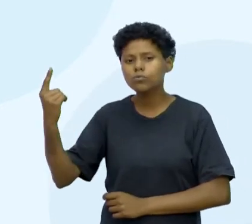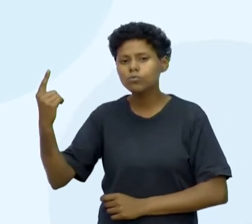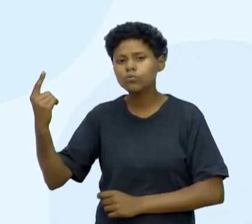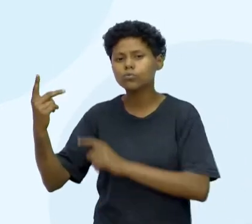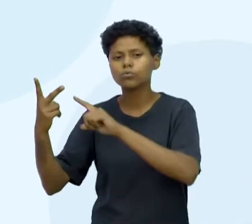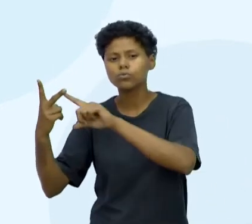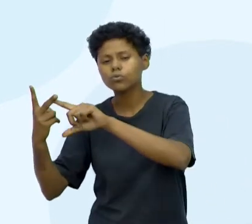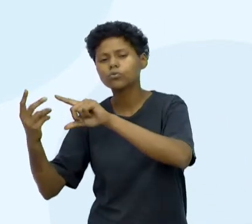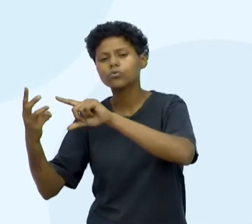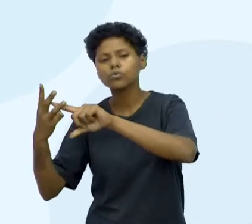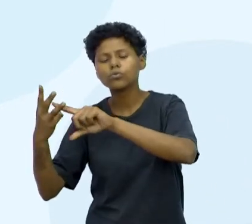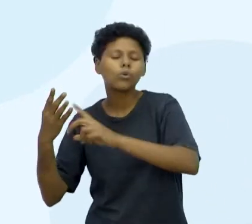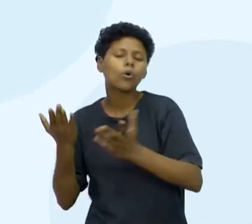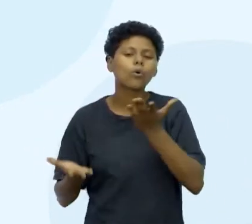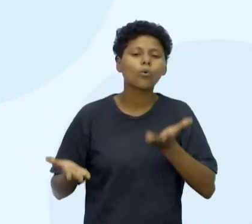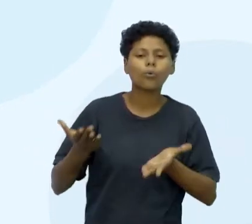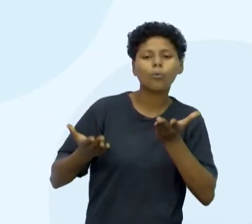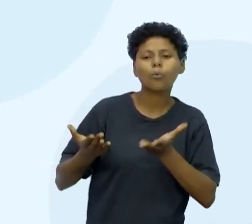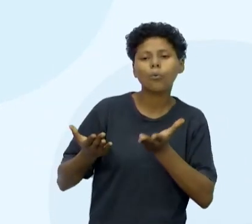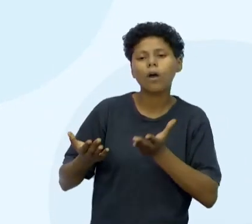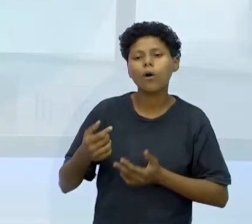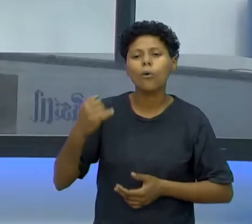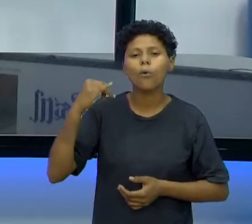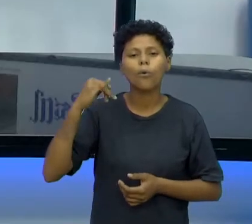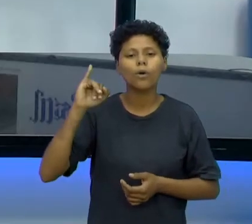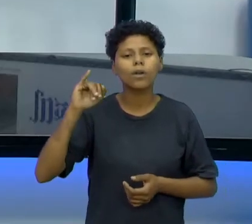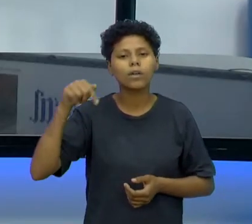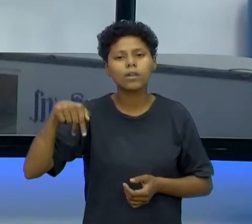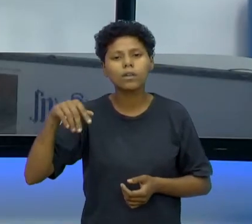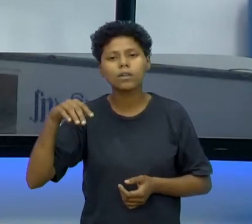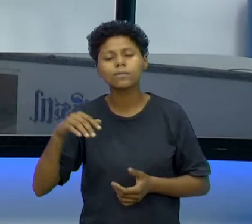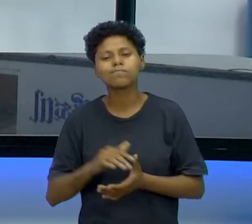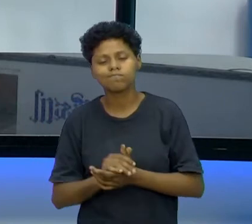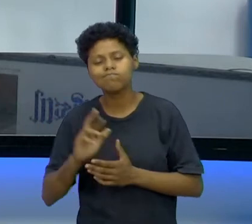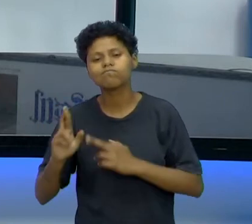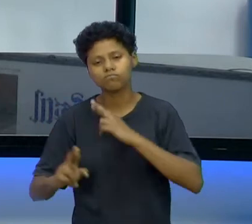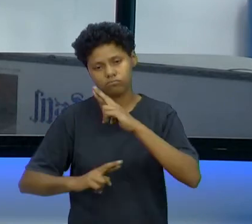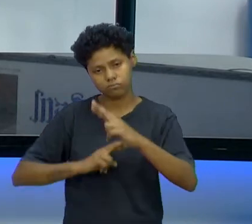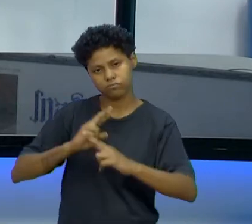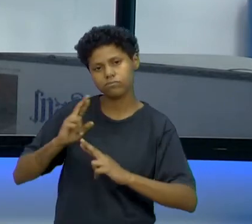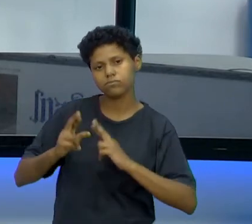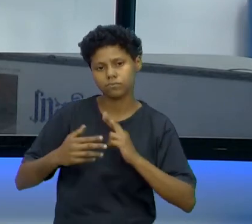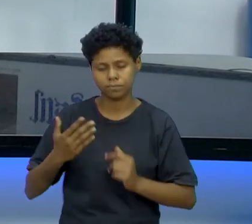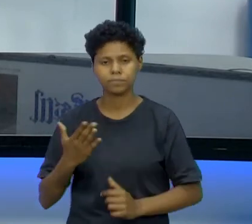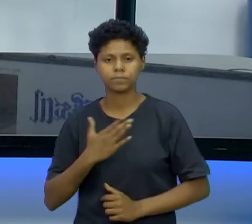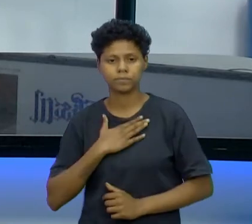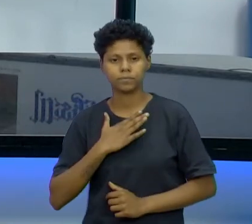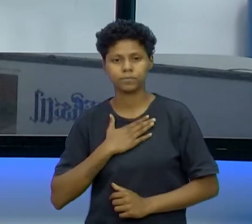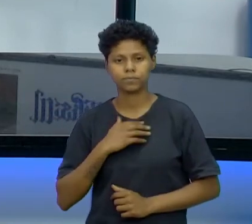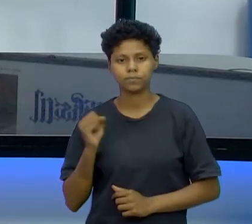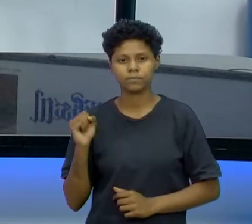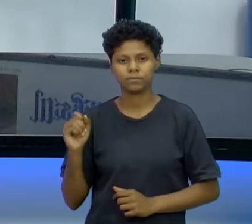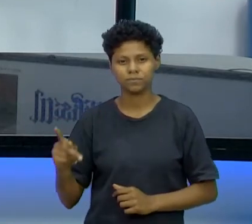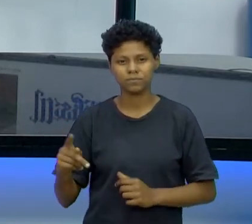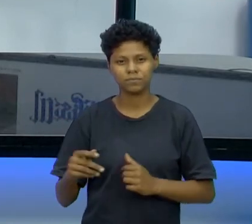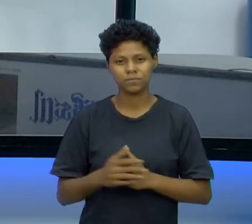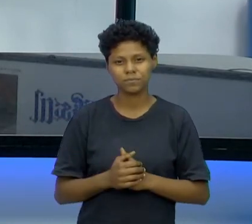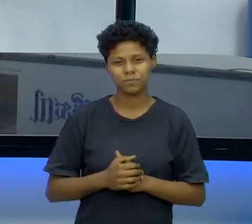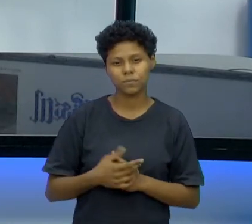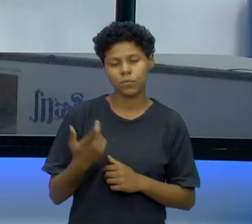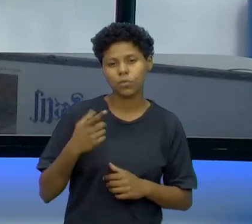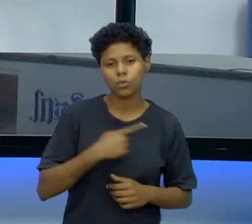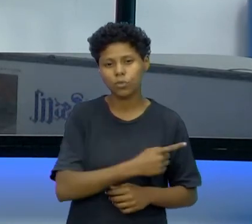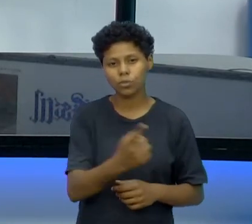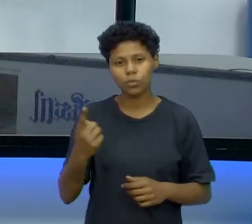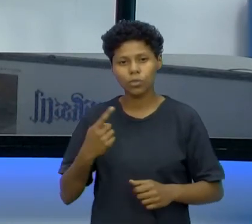é interpotente ou interresistente. A gente vai interromper agora um pouquinho aqui, coisinha aí de 10